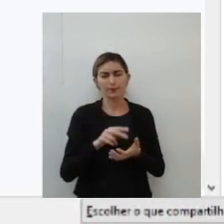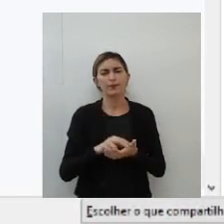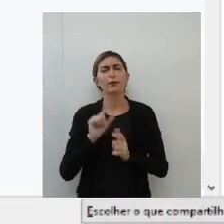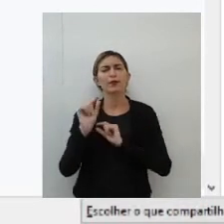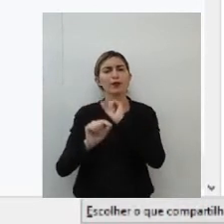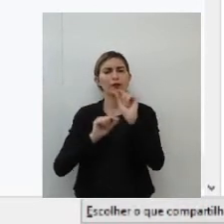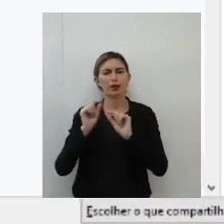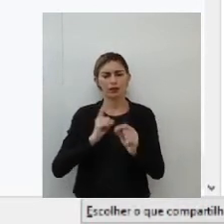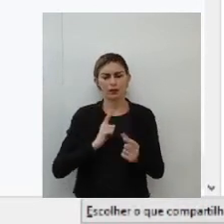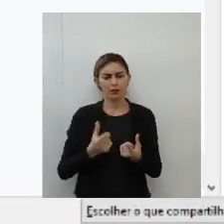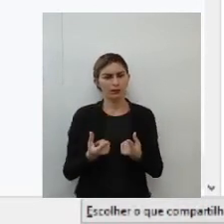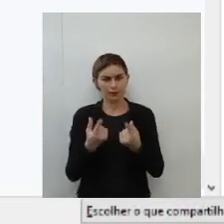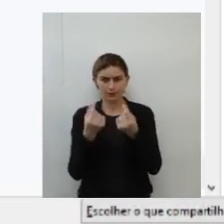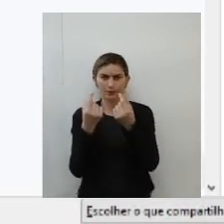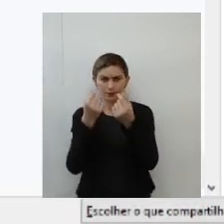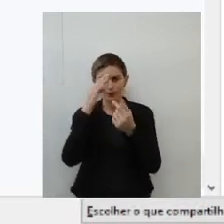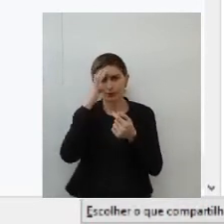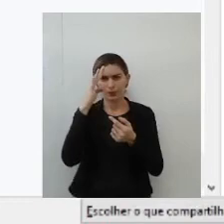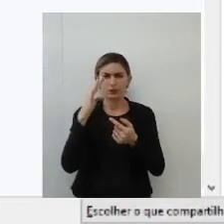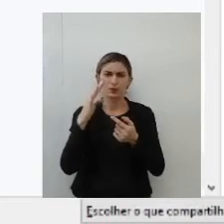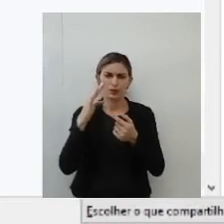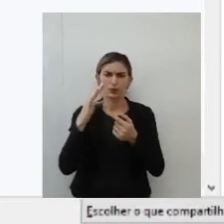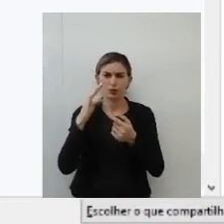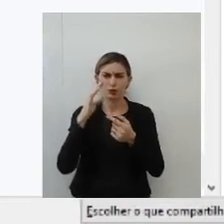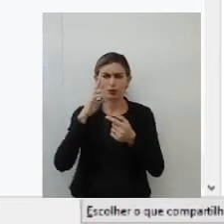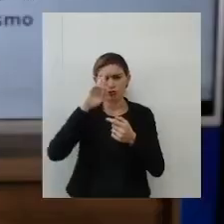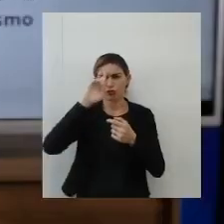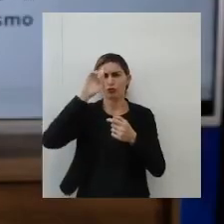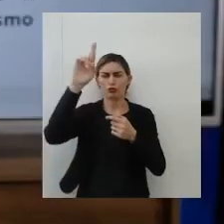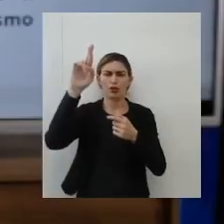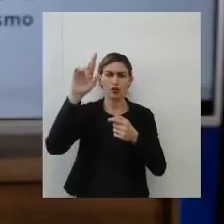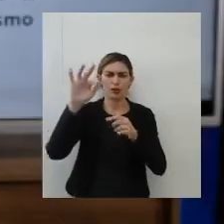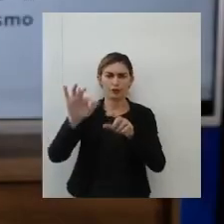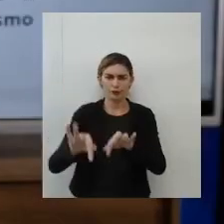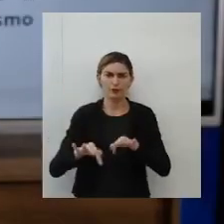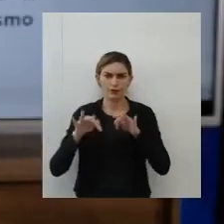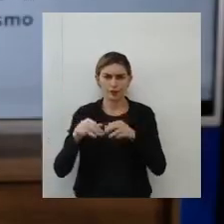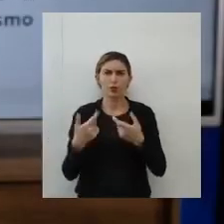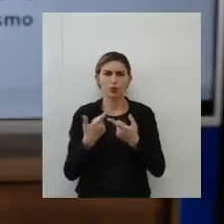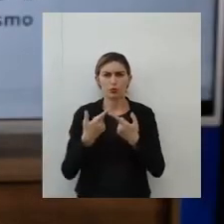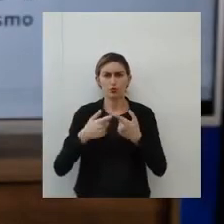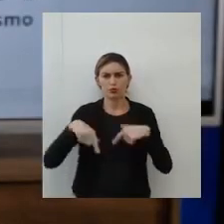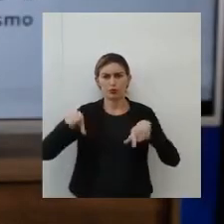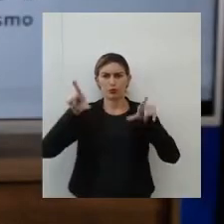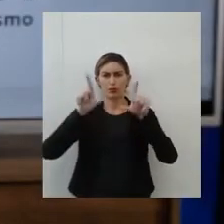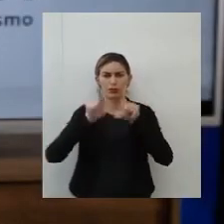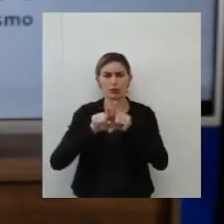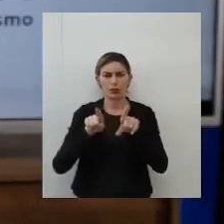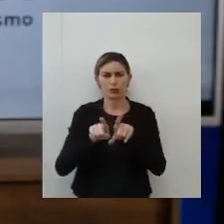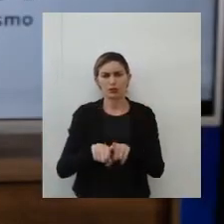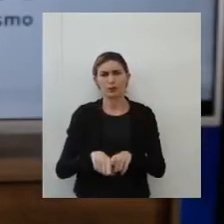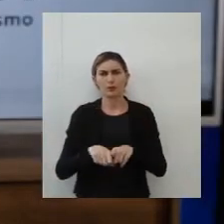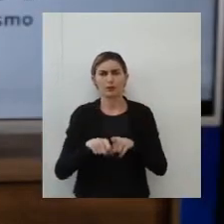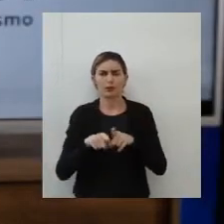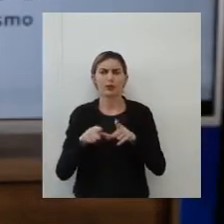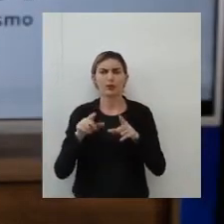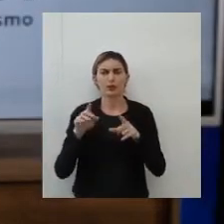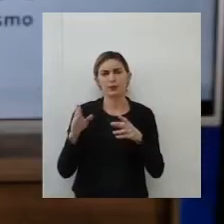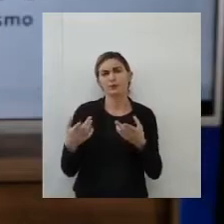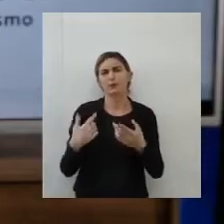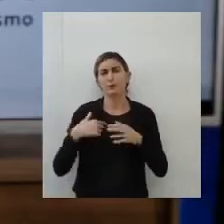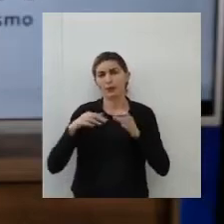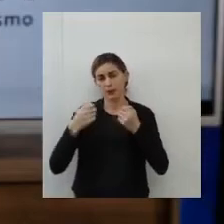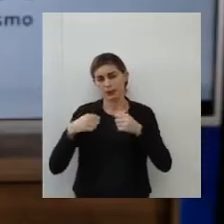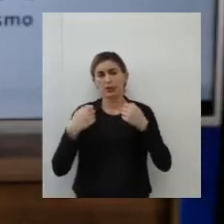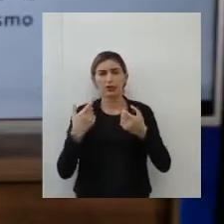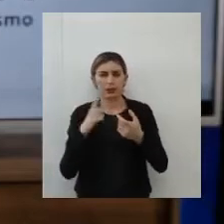Quem tinha dinheiro, principalmente os senhores feudais e a nobreza, buscavam se esconder, se afastar das grandes